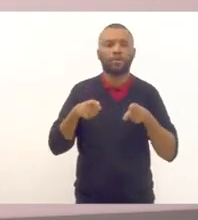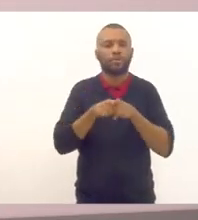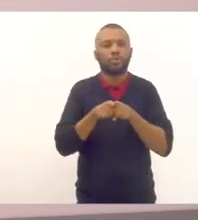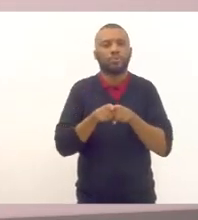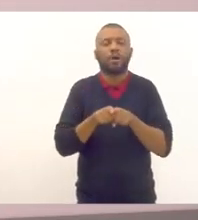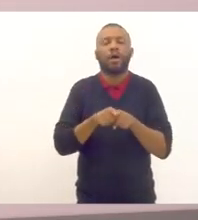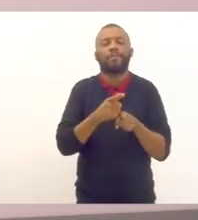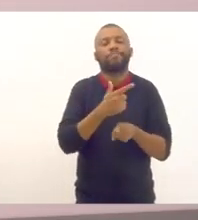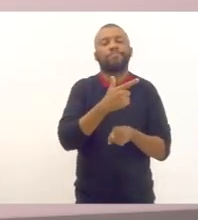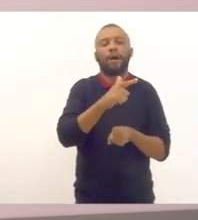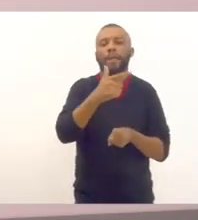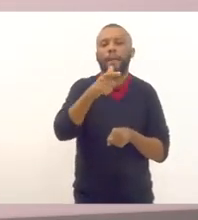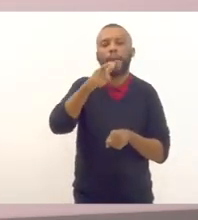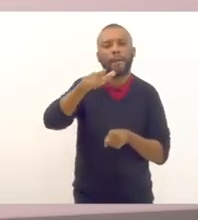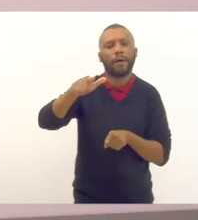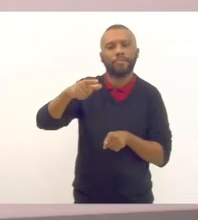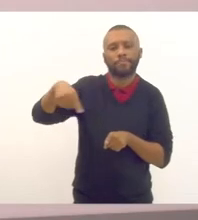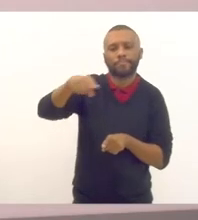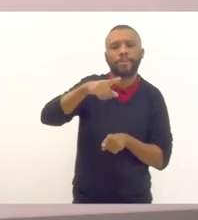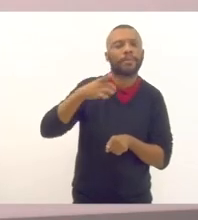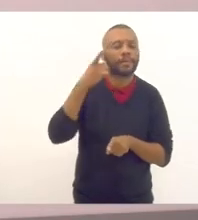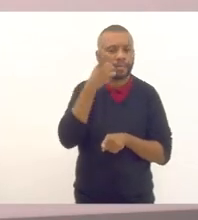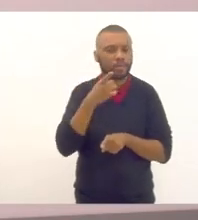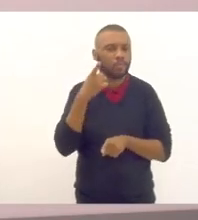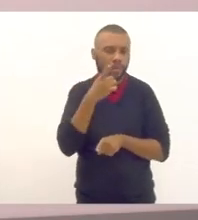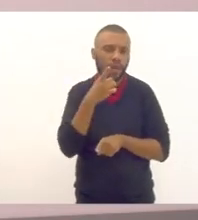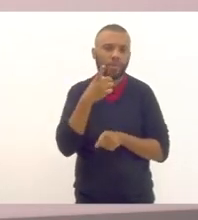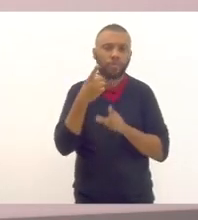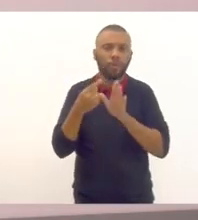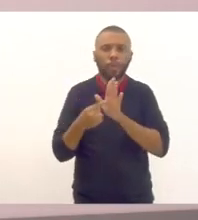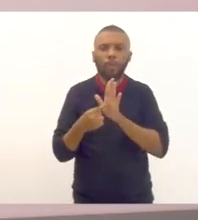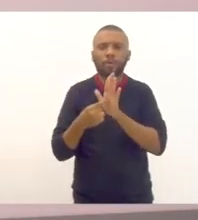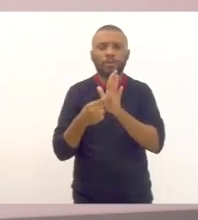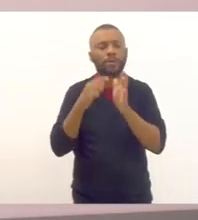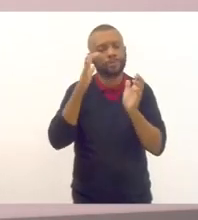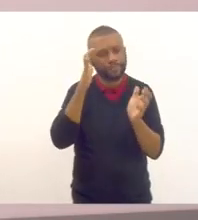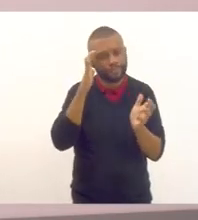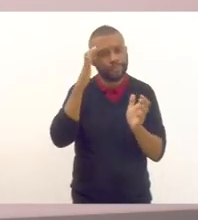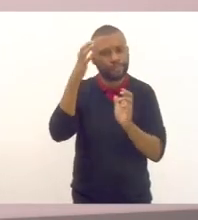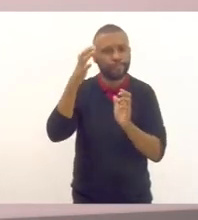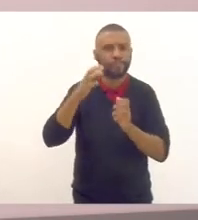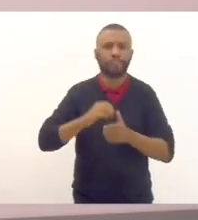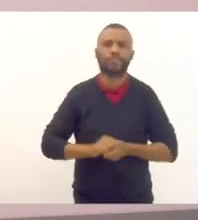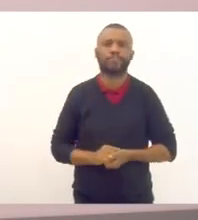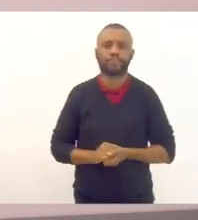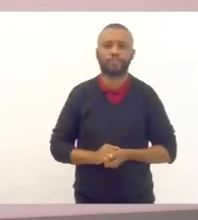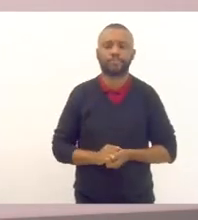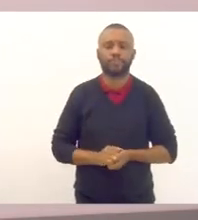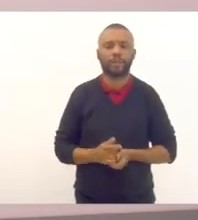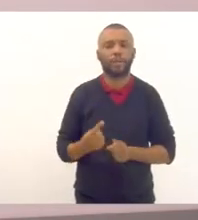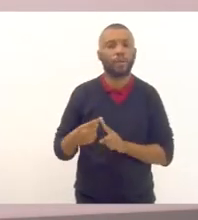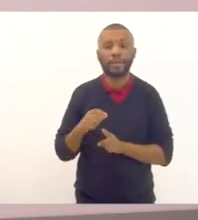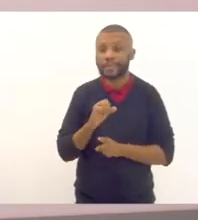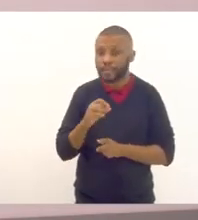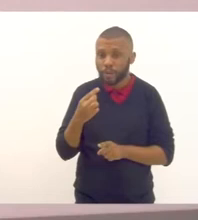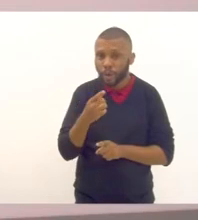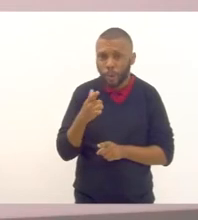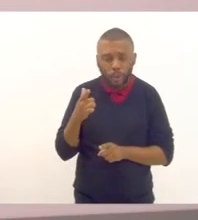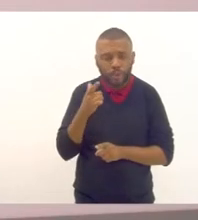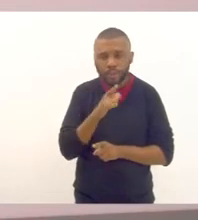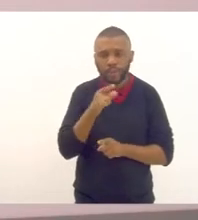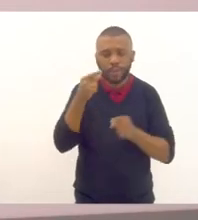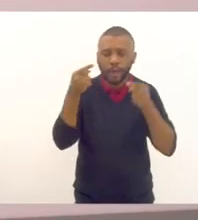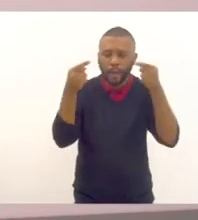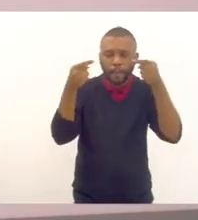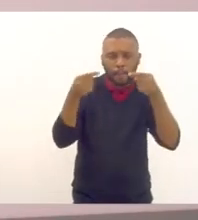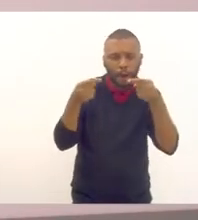demais deputados, mostrando essa realidade. Porque se a gente conseguir, pelo menos, ser competitivo